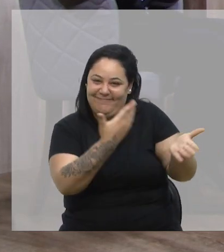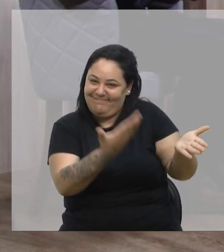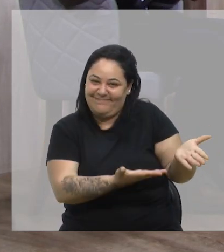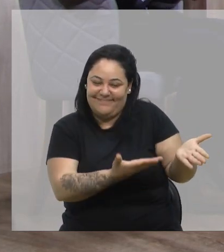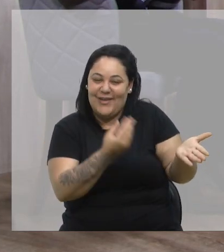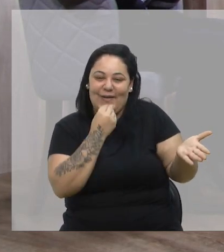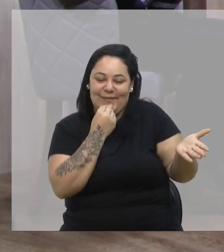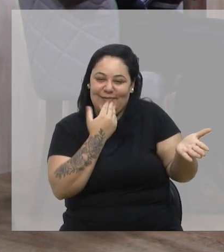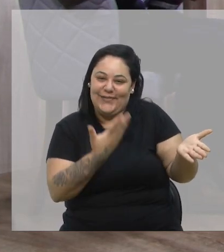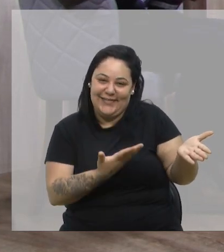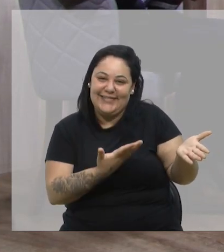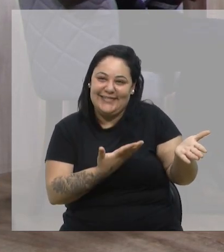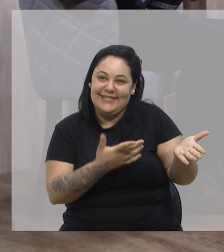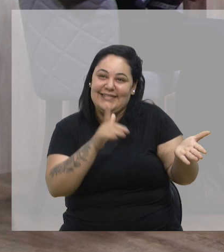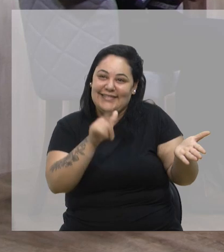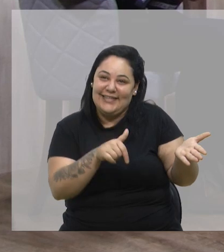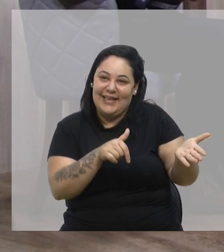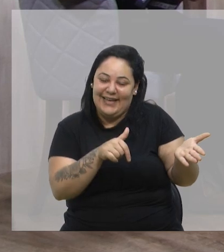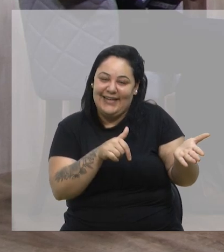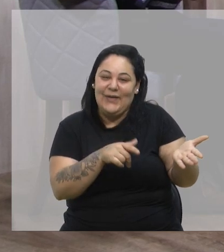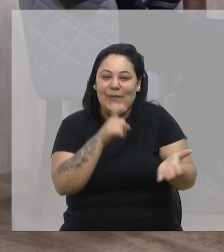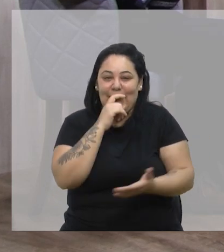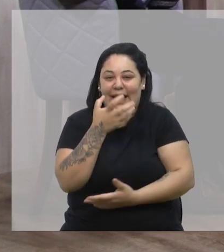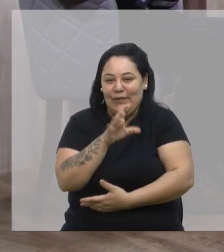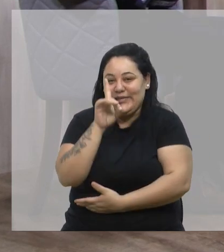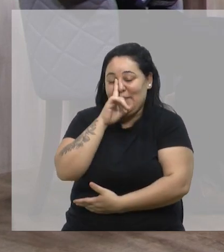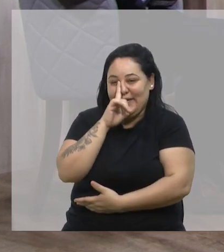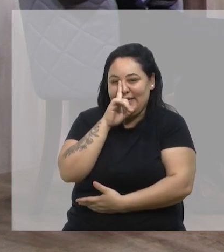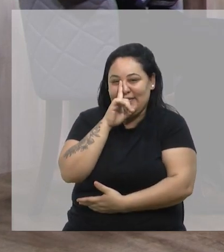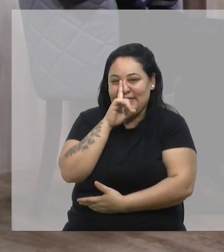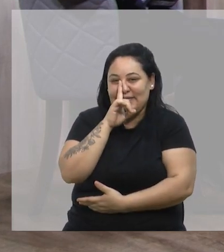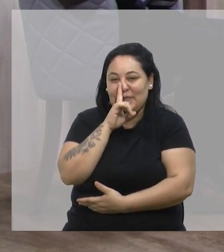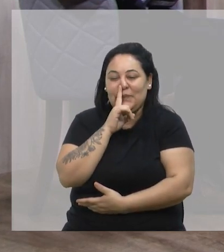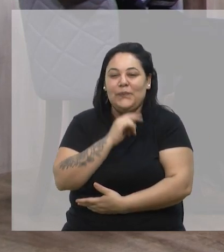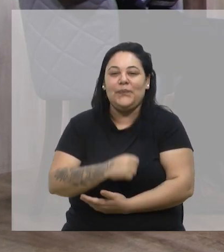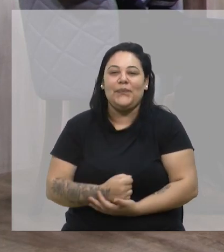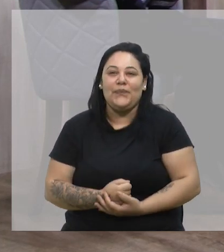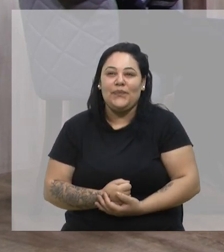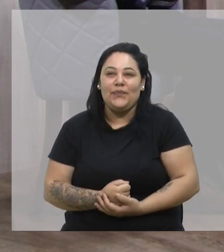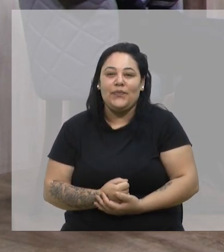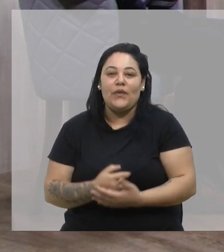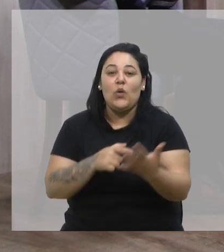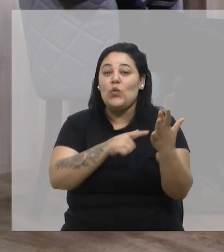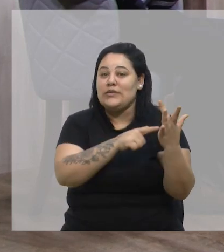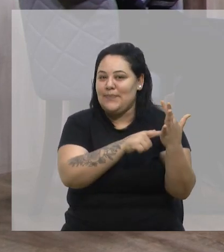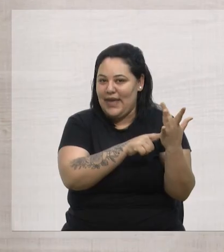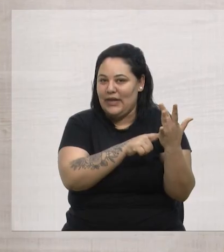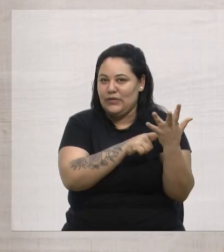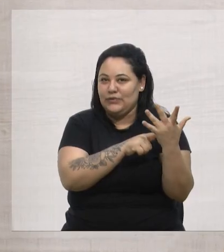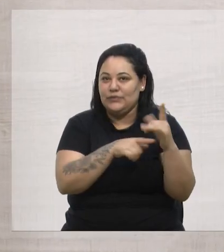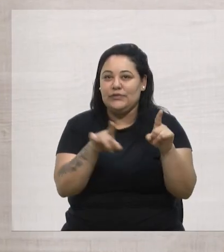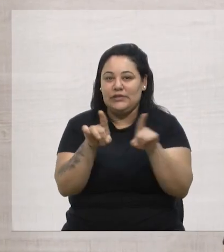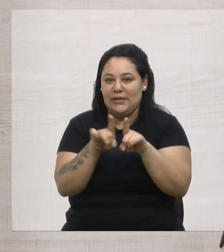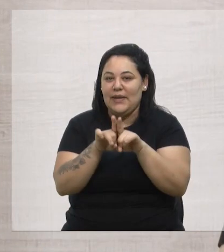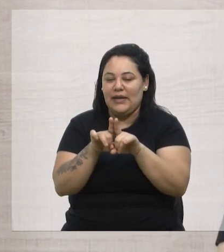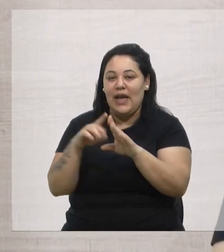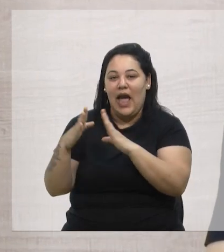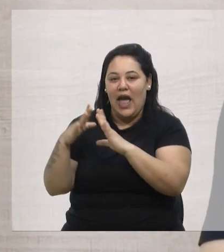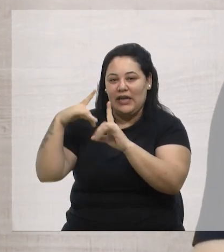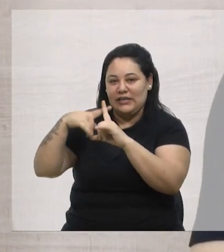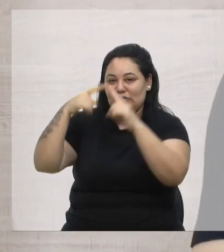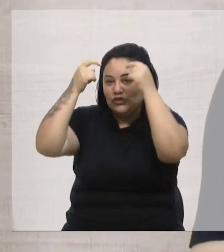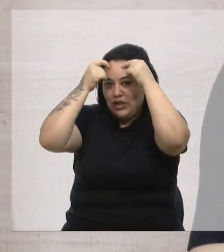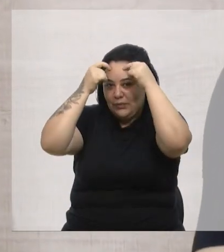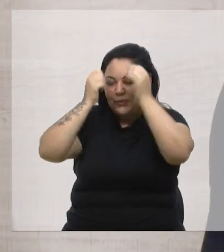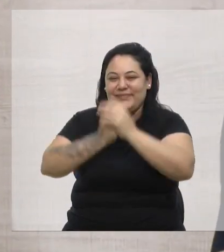Machado, que é O Pai contra a Mãe, e O Espelho e A Igreja do Diabo.